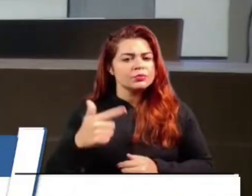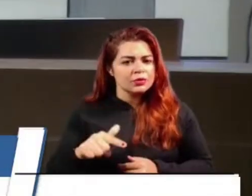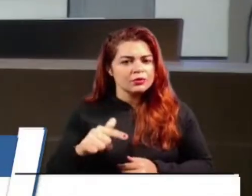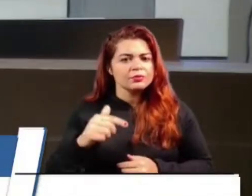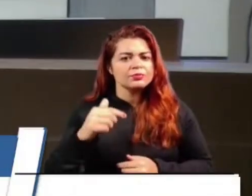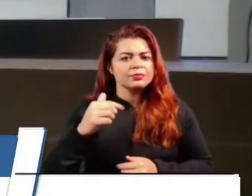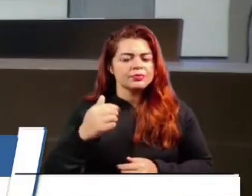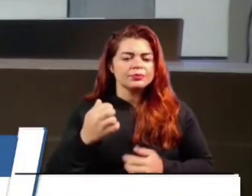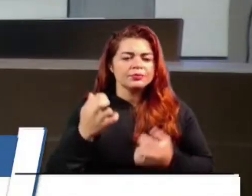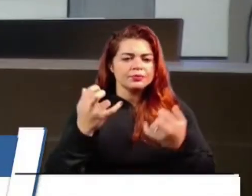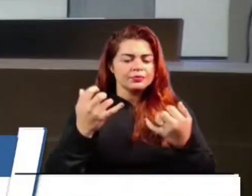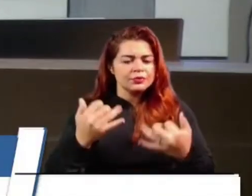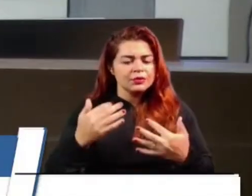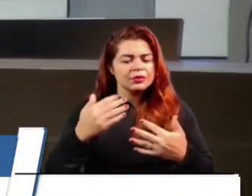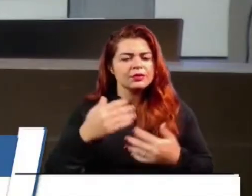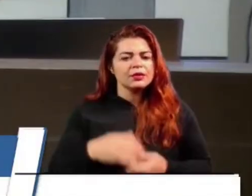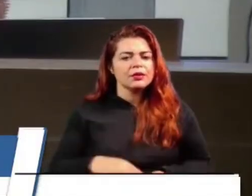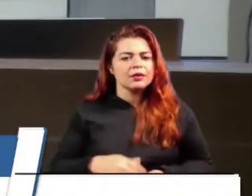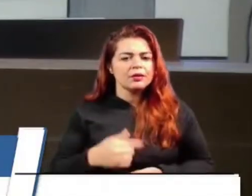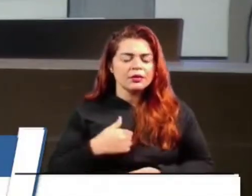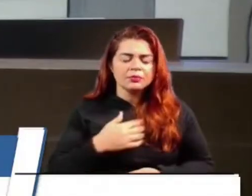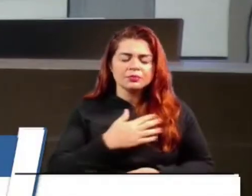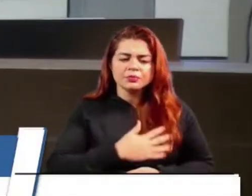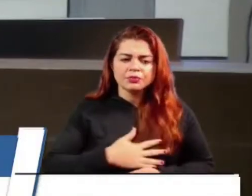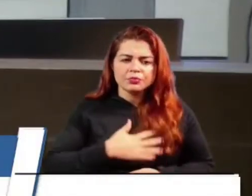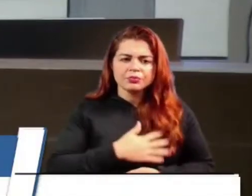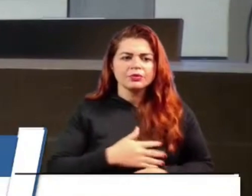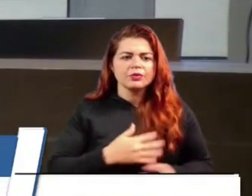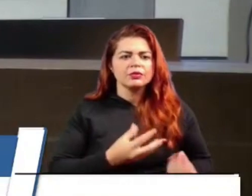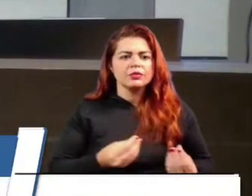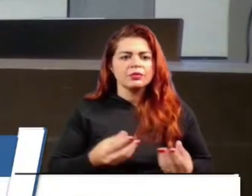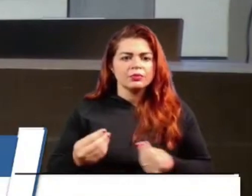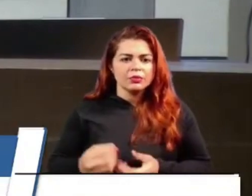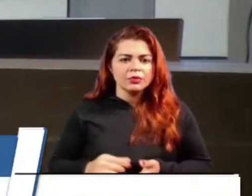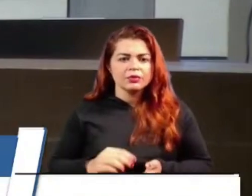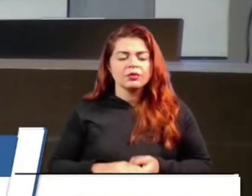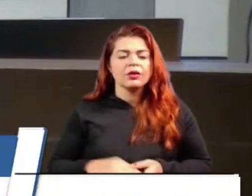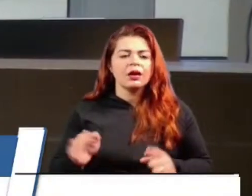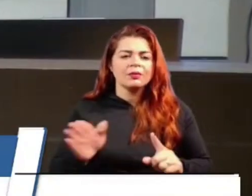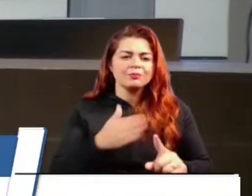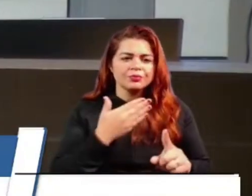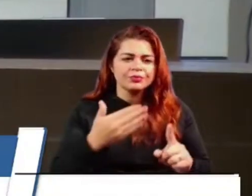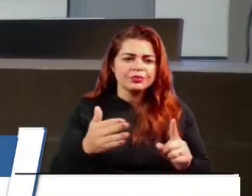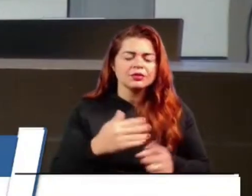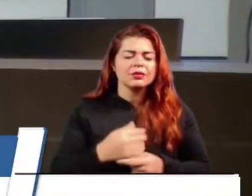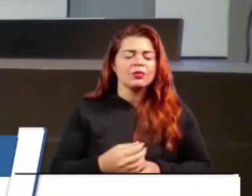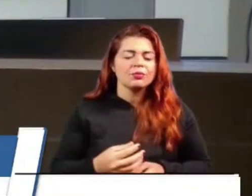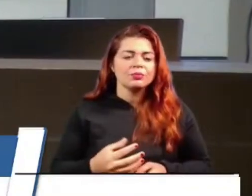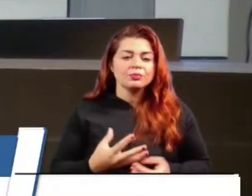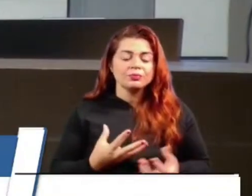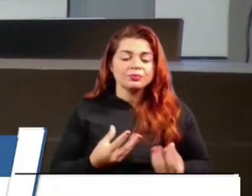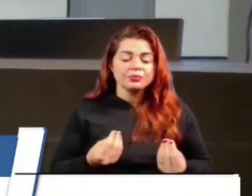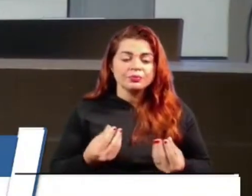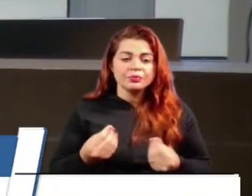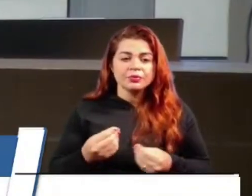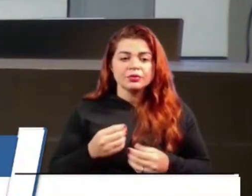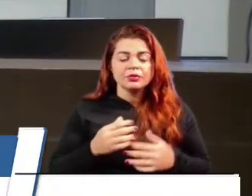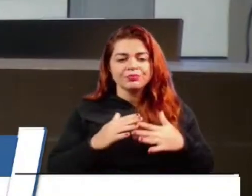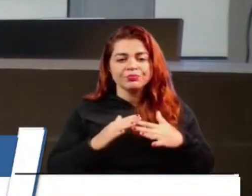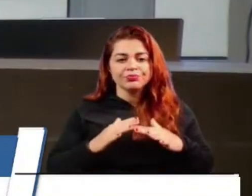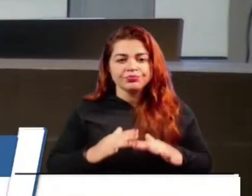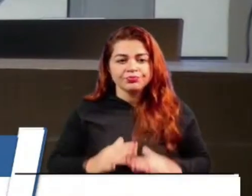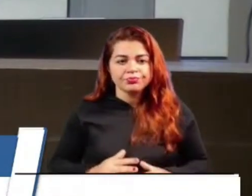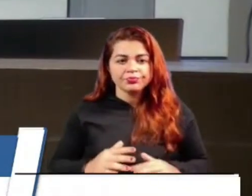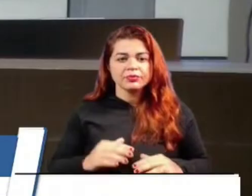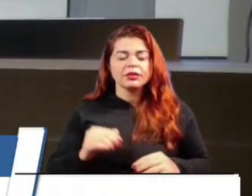não quero nem comentar. Não existe nada mais humilhante para uma pessoa que levar um tapa na cara, né? E aquilo lá foi muito